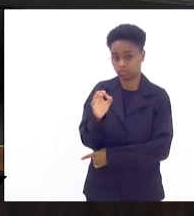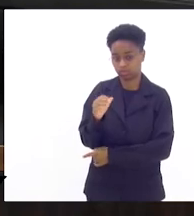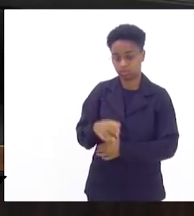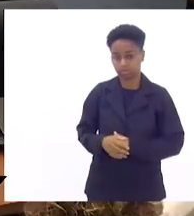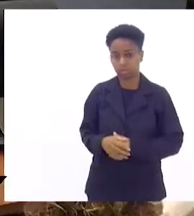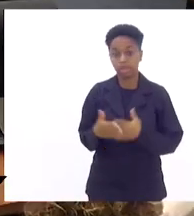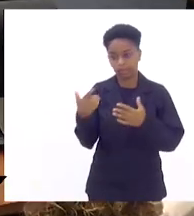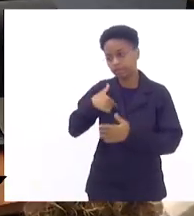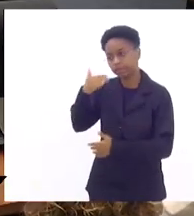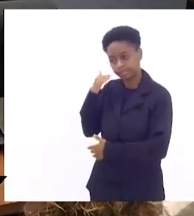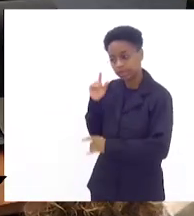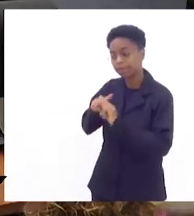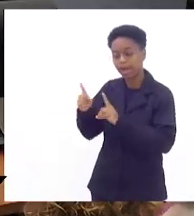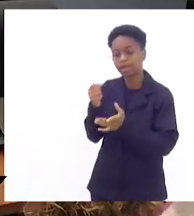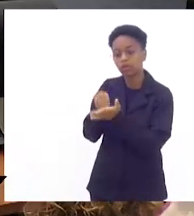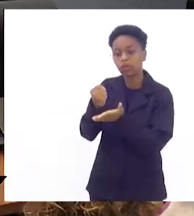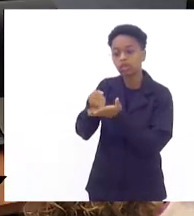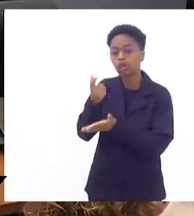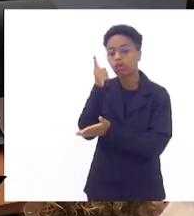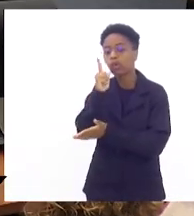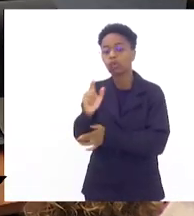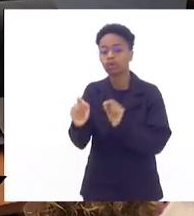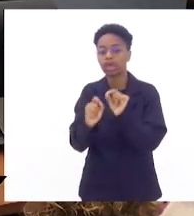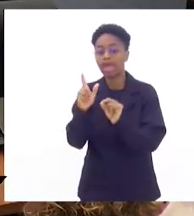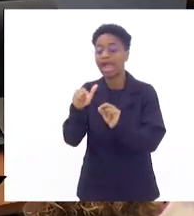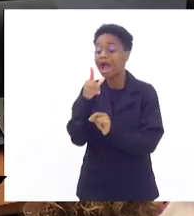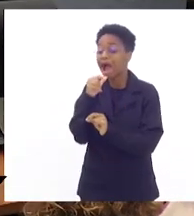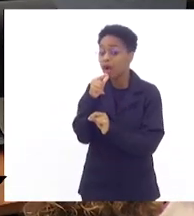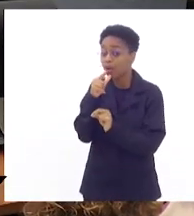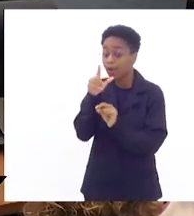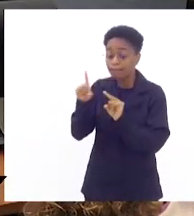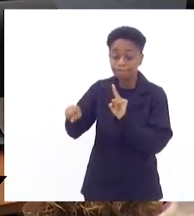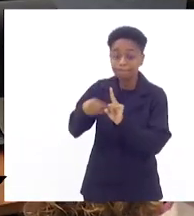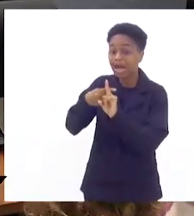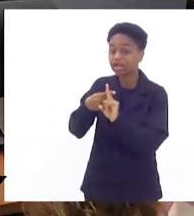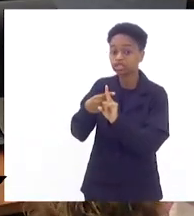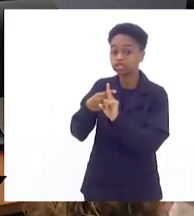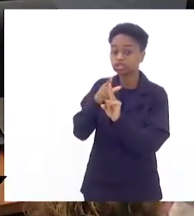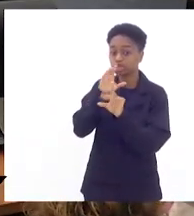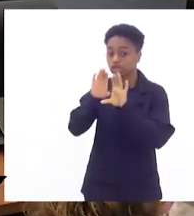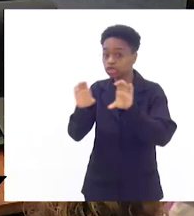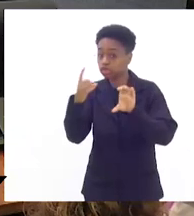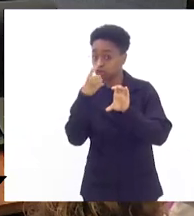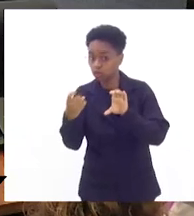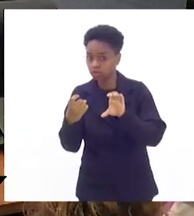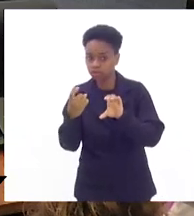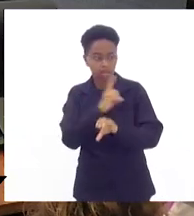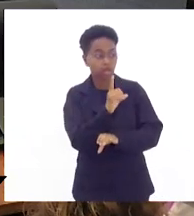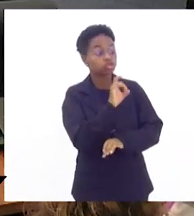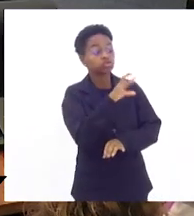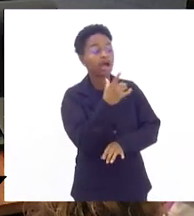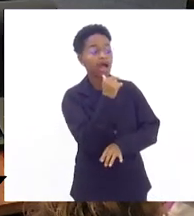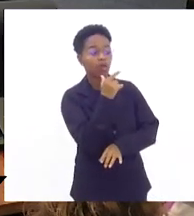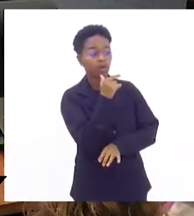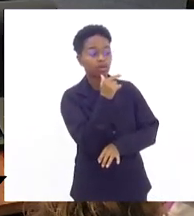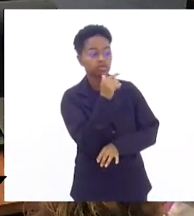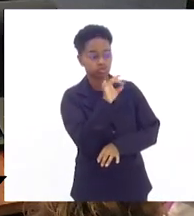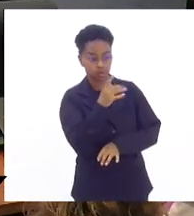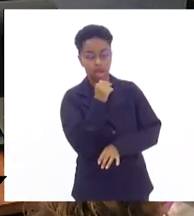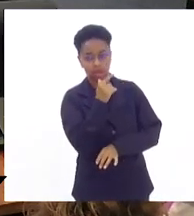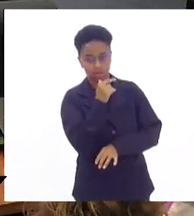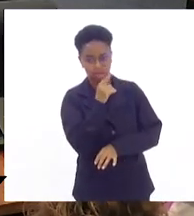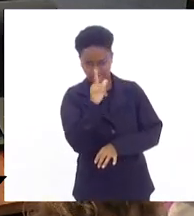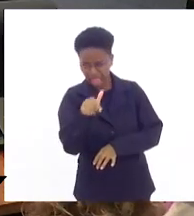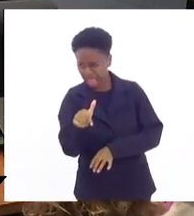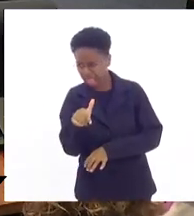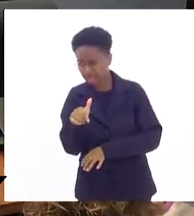o serviço, é água só e esgoto? Não, não, não. É. Só água. Não é? Só água? Meriti, só água. Ah, é? É.